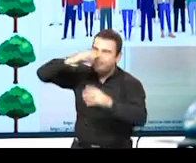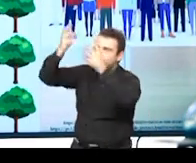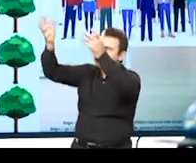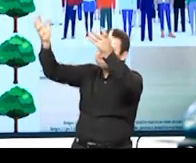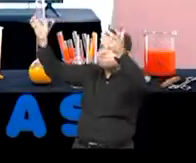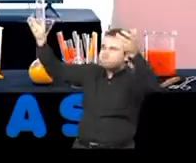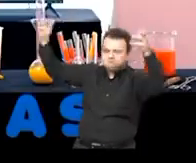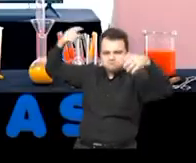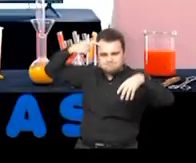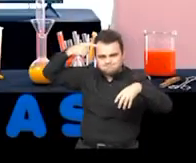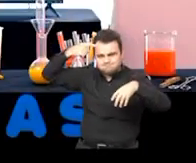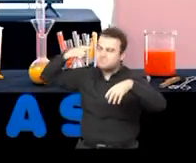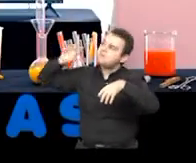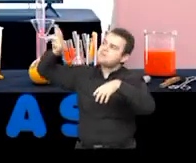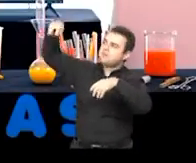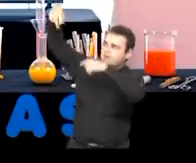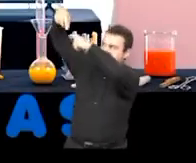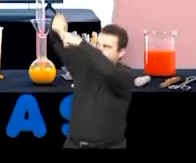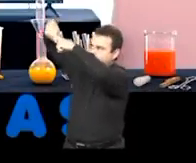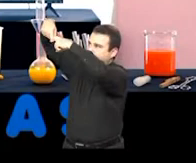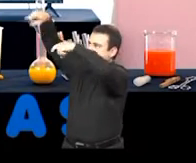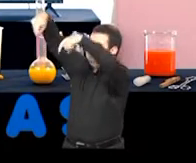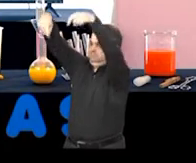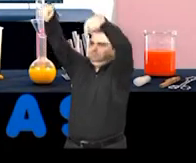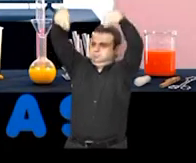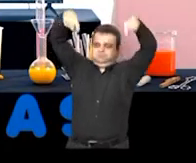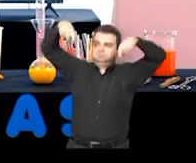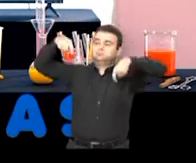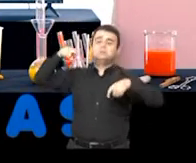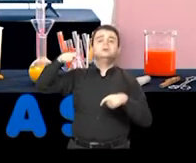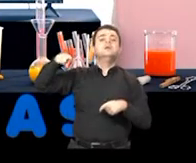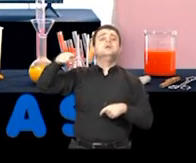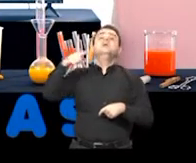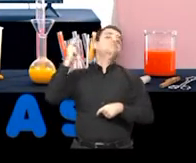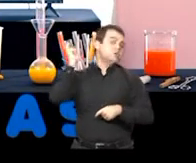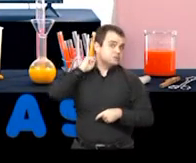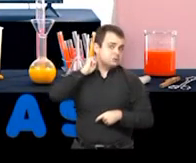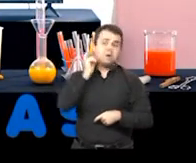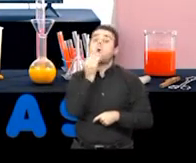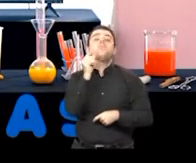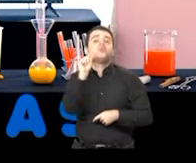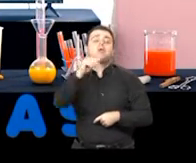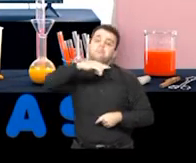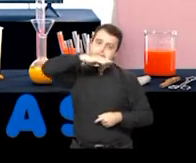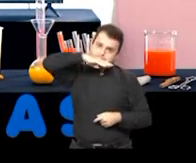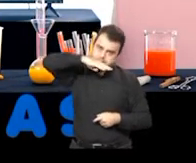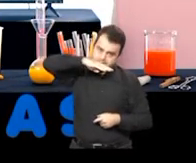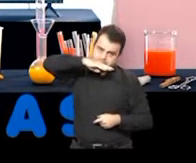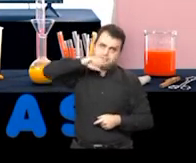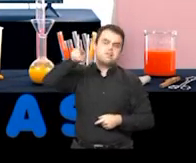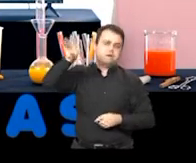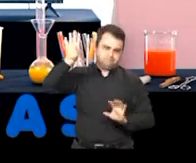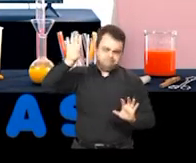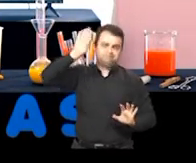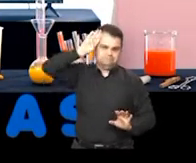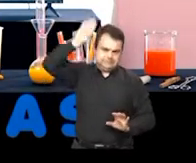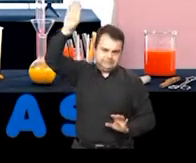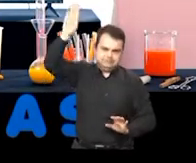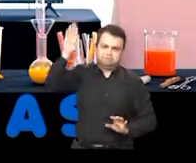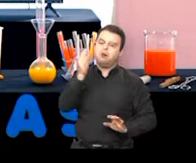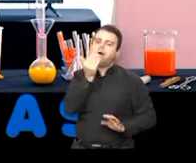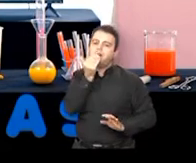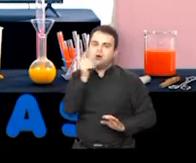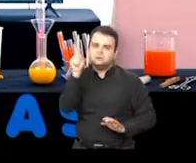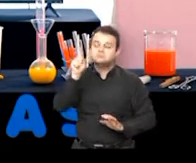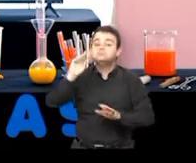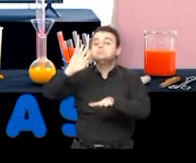boa parte de todos os morcegos comem frutas e ele começou a se alimentar das mangas daquelas mangueiras. Só